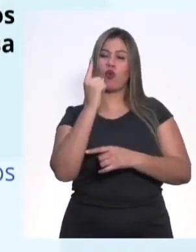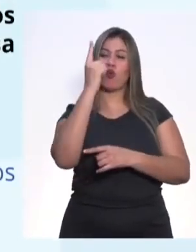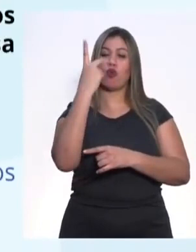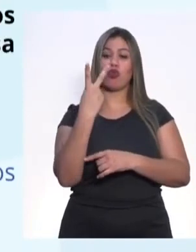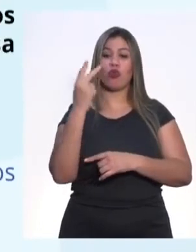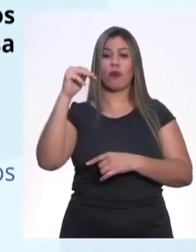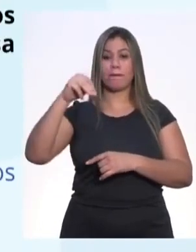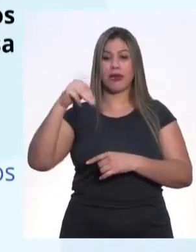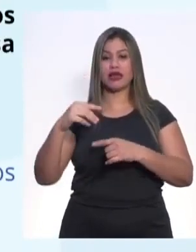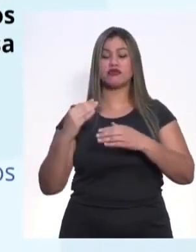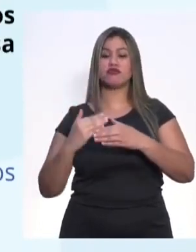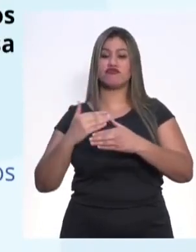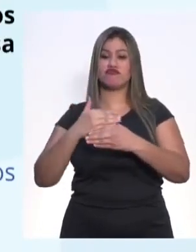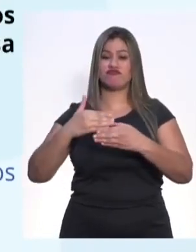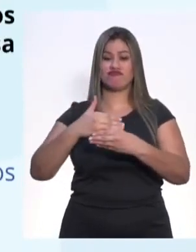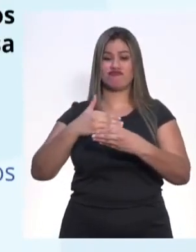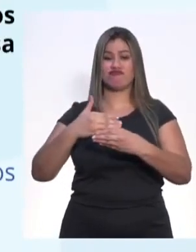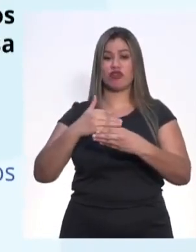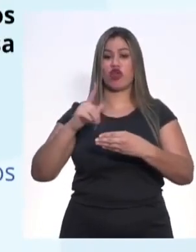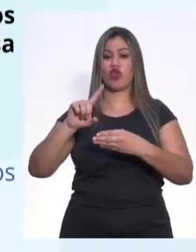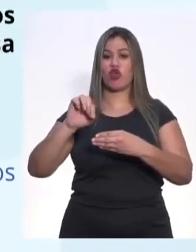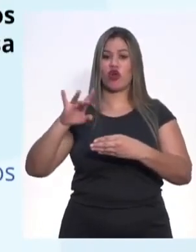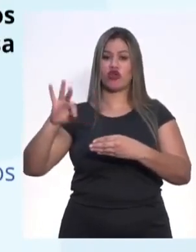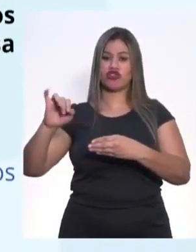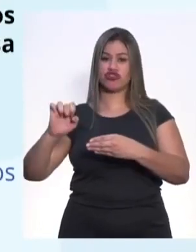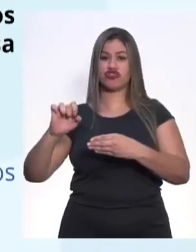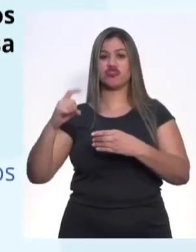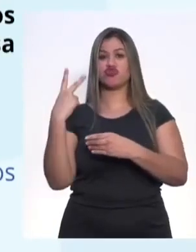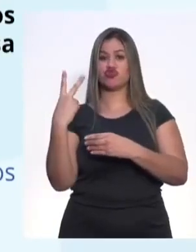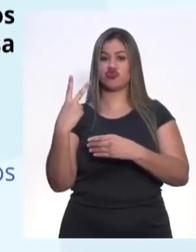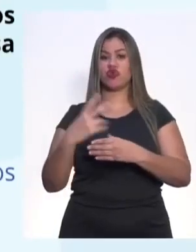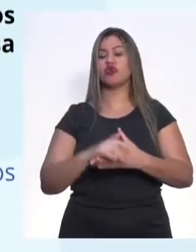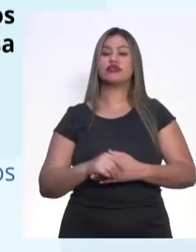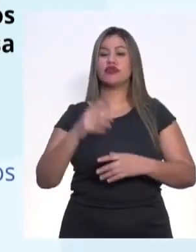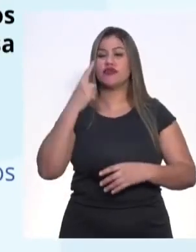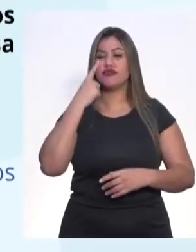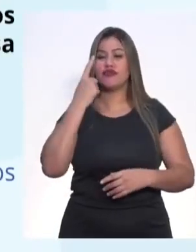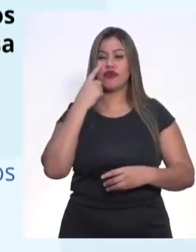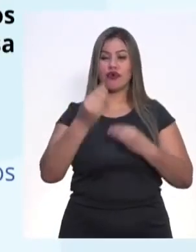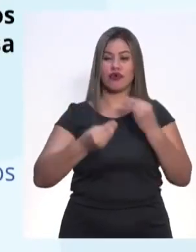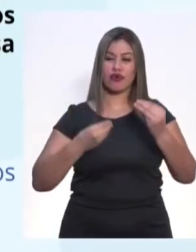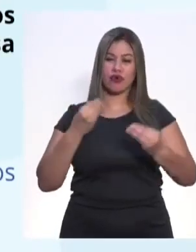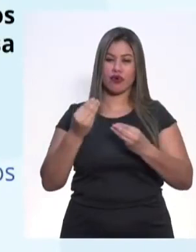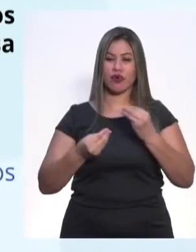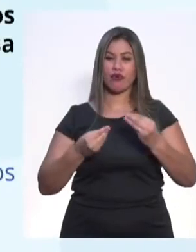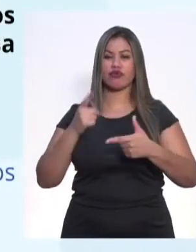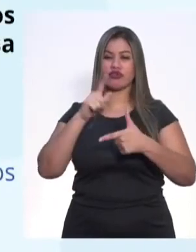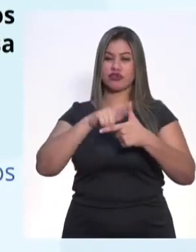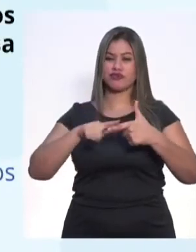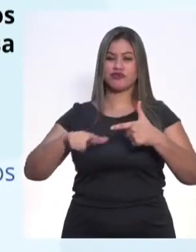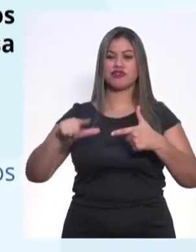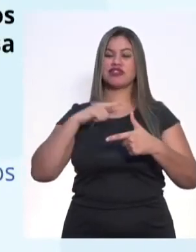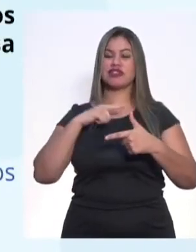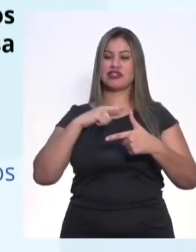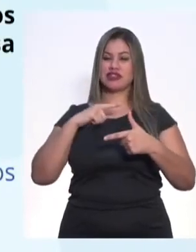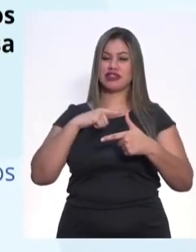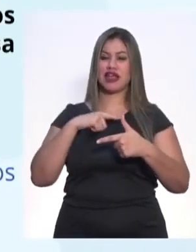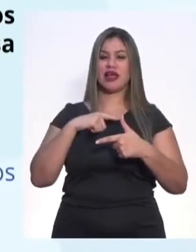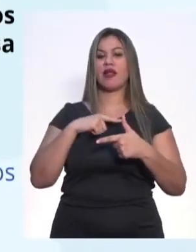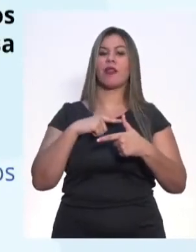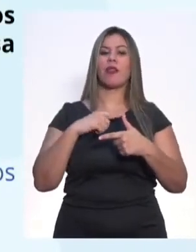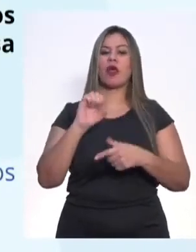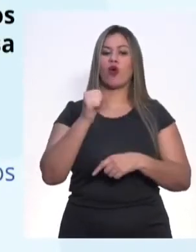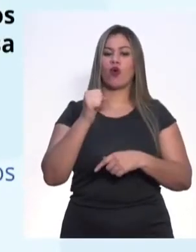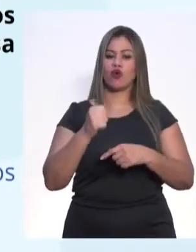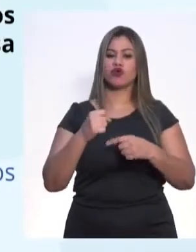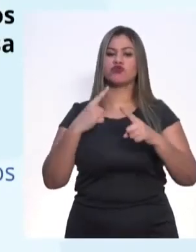faz divisa com o lote 2. Então, observem o lote 2 aí, ó. Qual que é a divisa? Não é esse 8 que multiplica